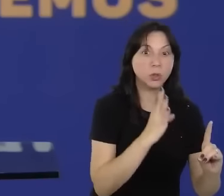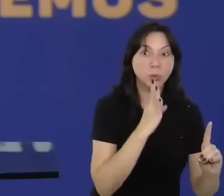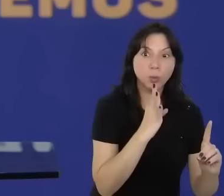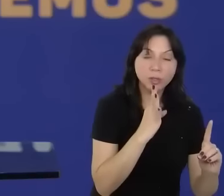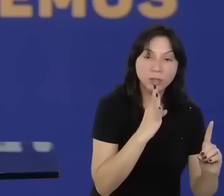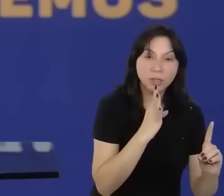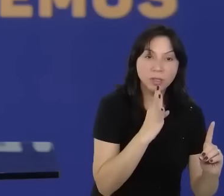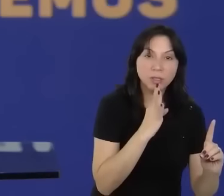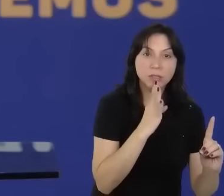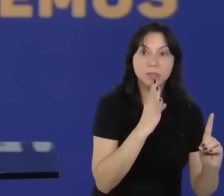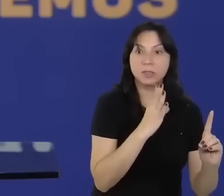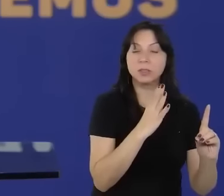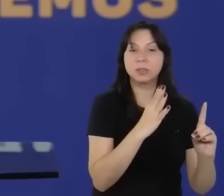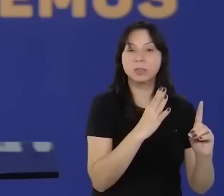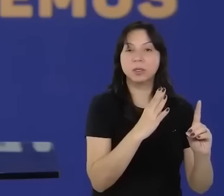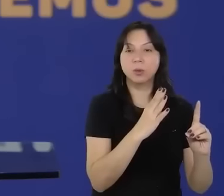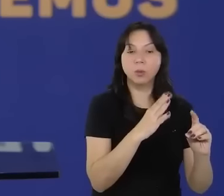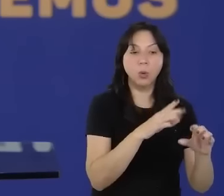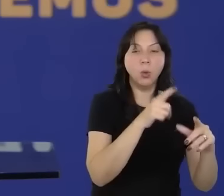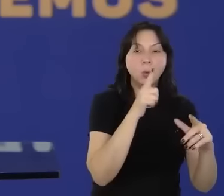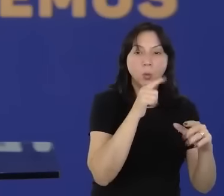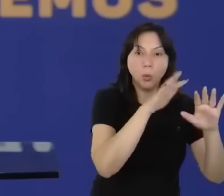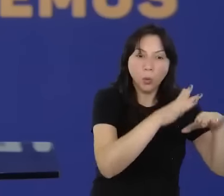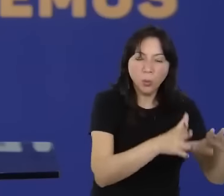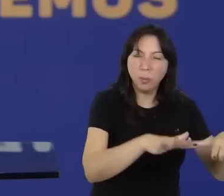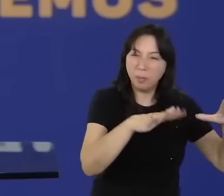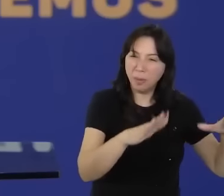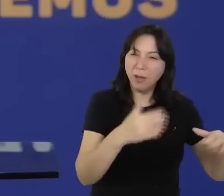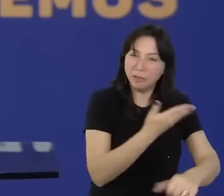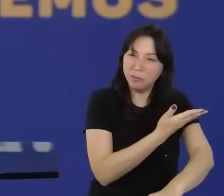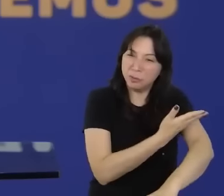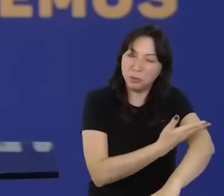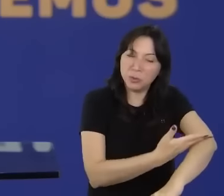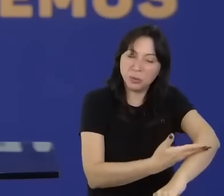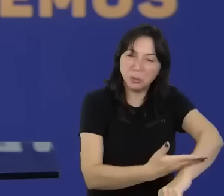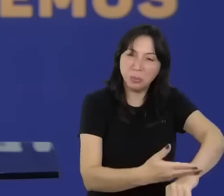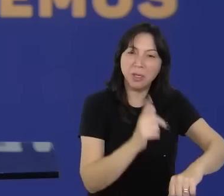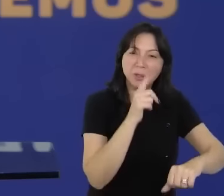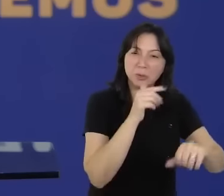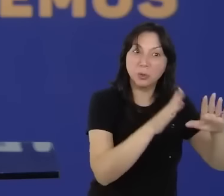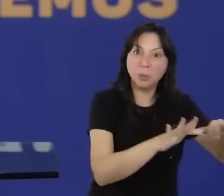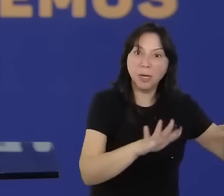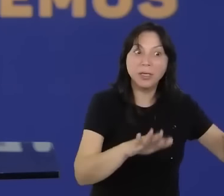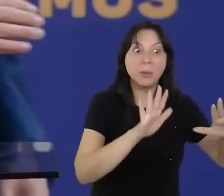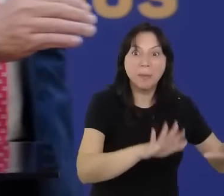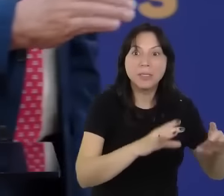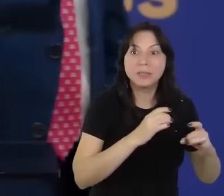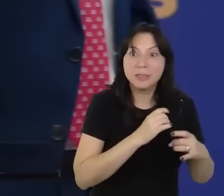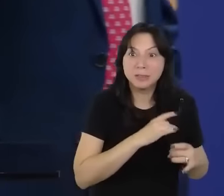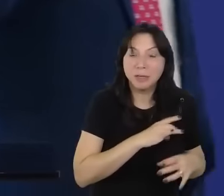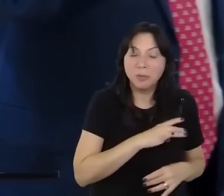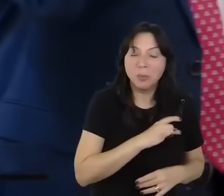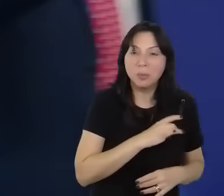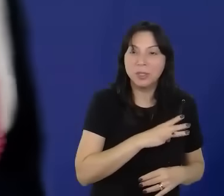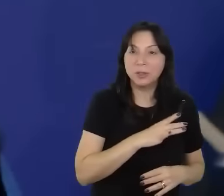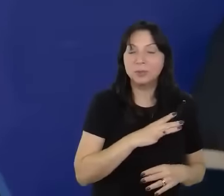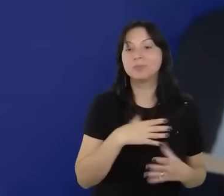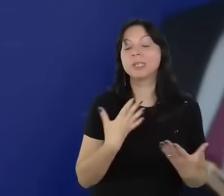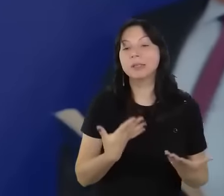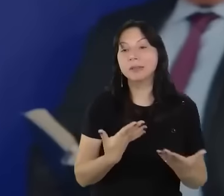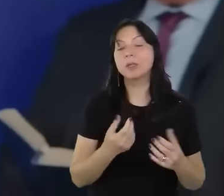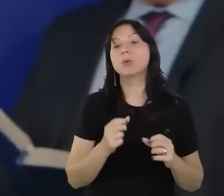tinham muita lida naquele mar Porque alguns eram pescadores estavam em Apuros e eu quero dizer para você que quando a crise